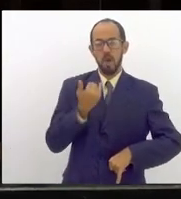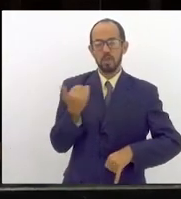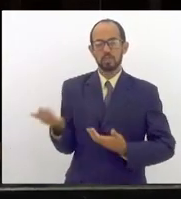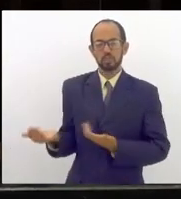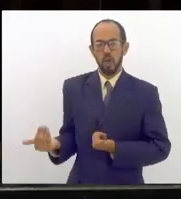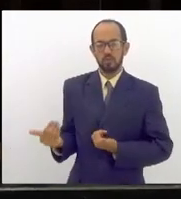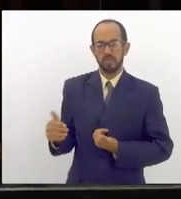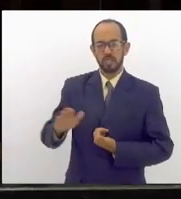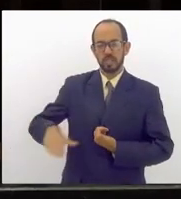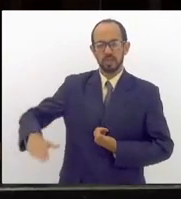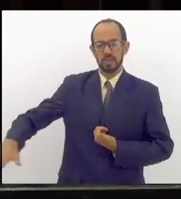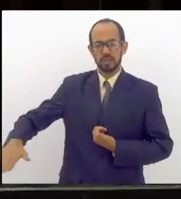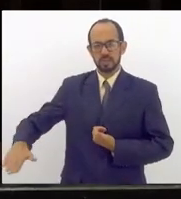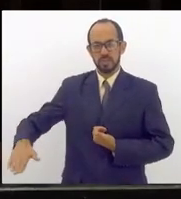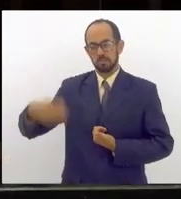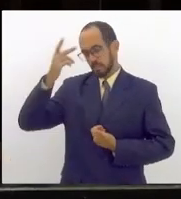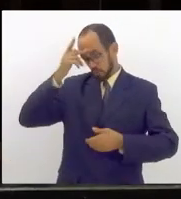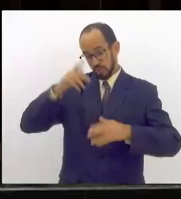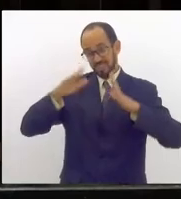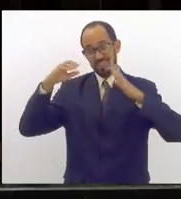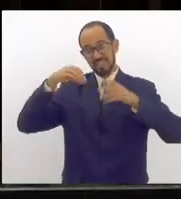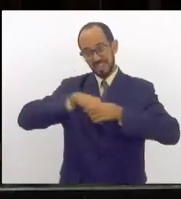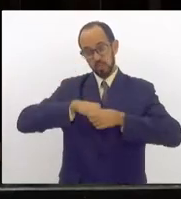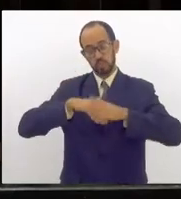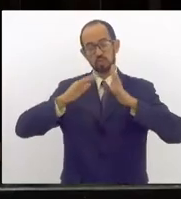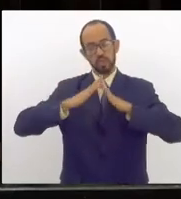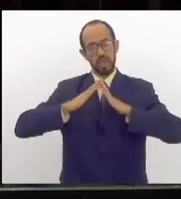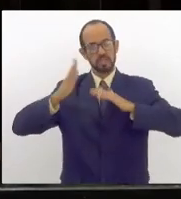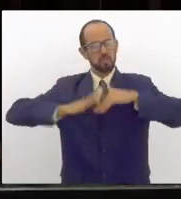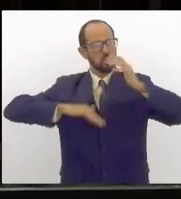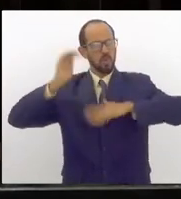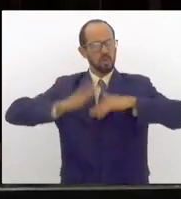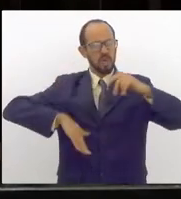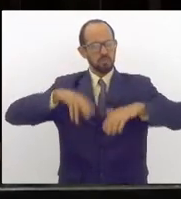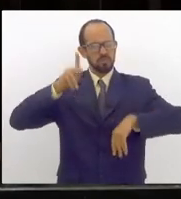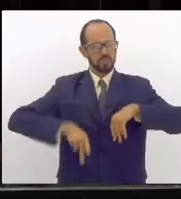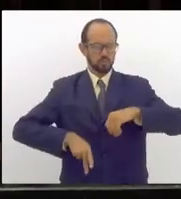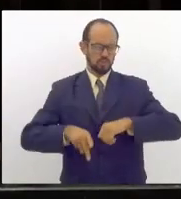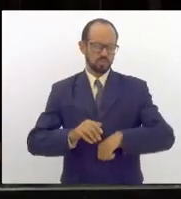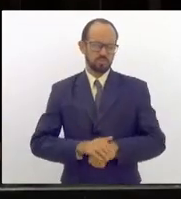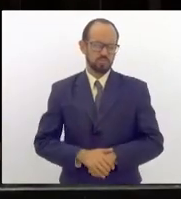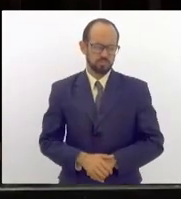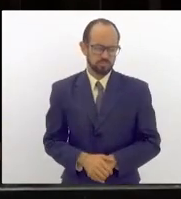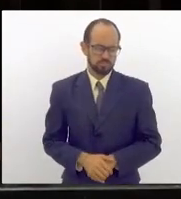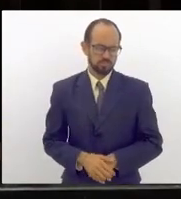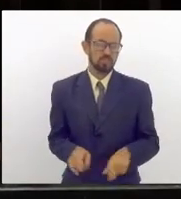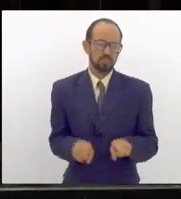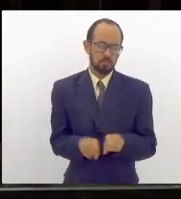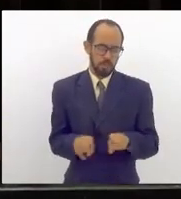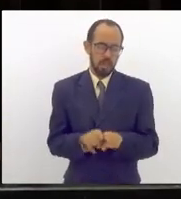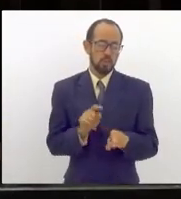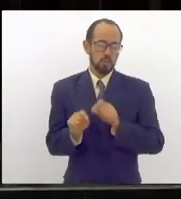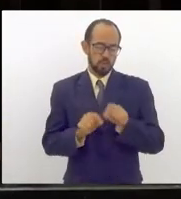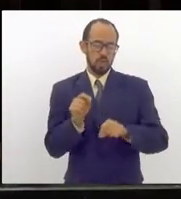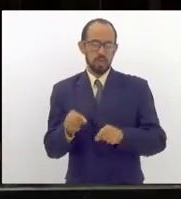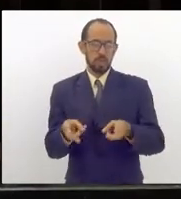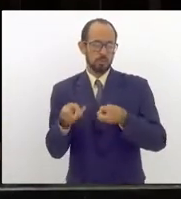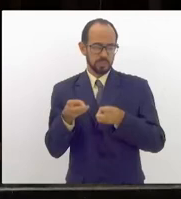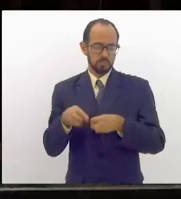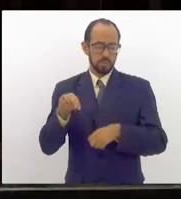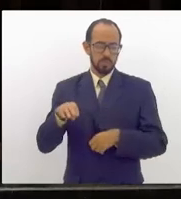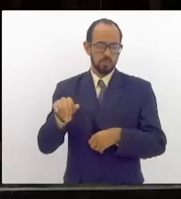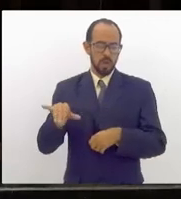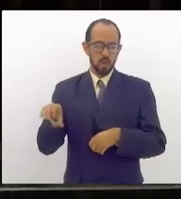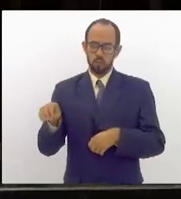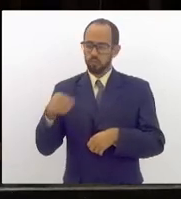criança mata a pessoa dentro de casa mata qualquer um e tem por outro lado também Eu tava escutando o Rosário falar